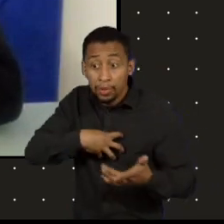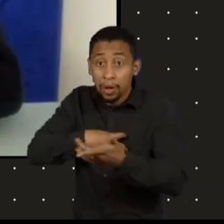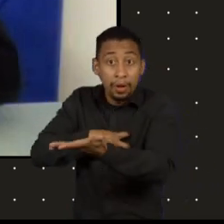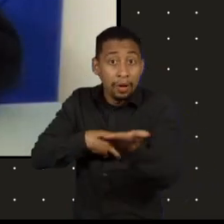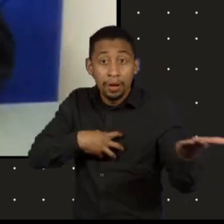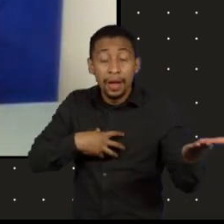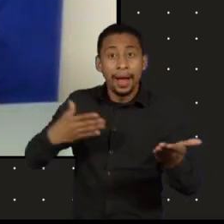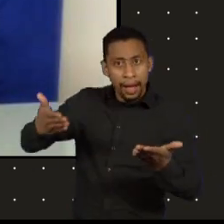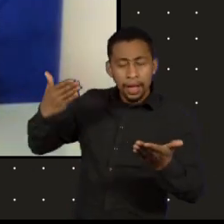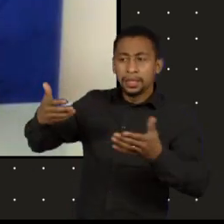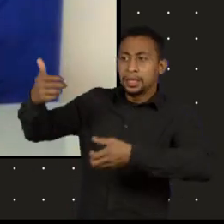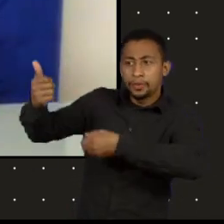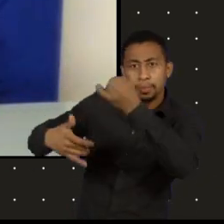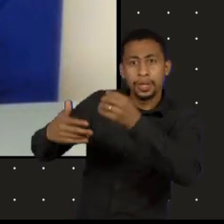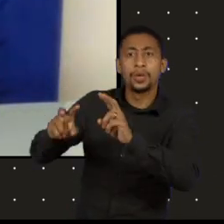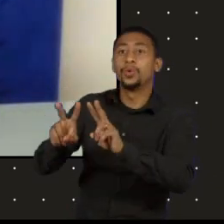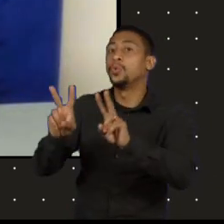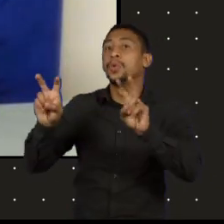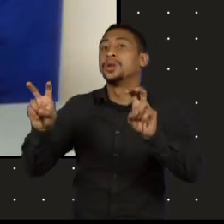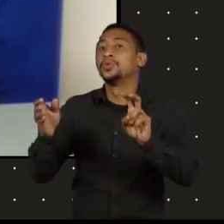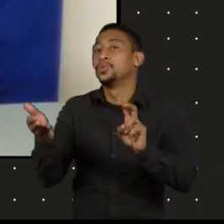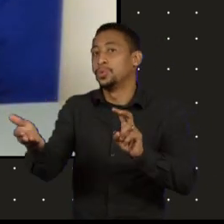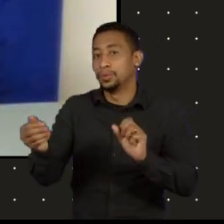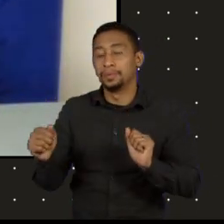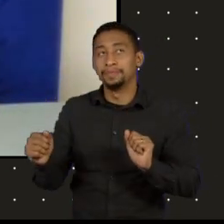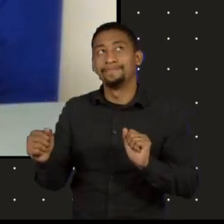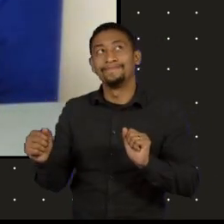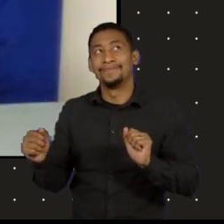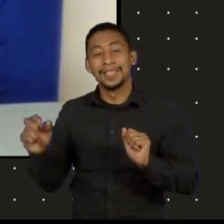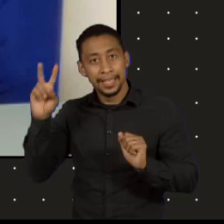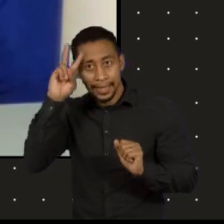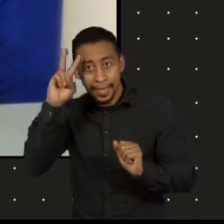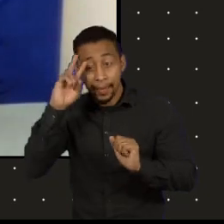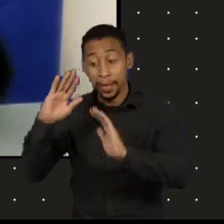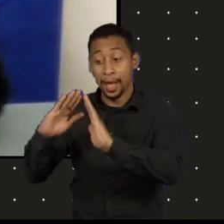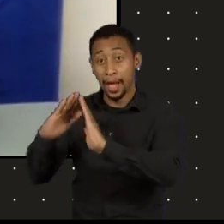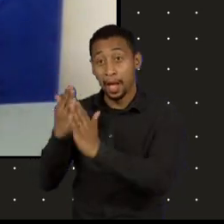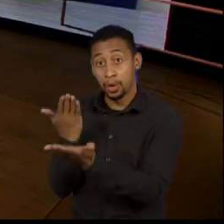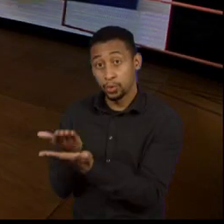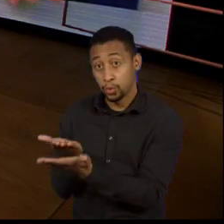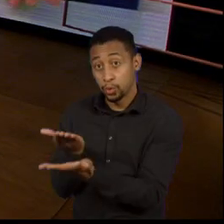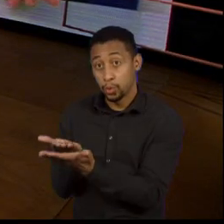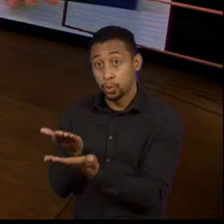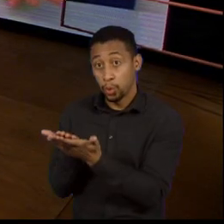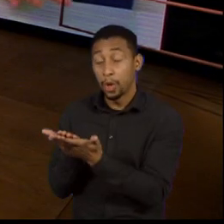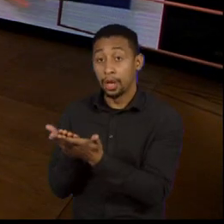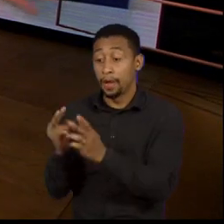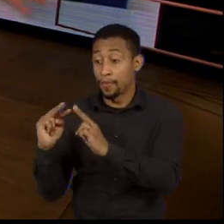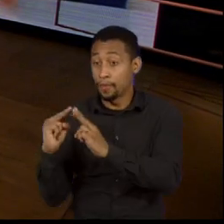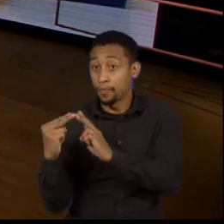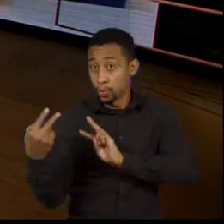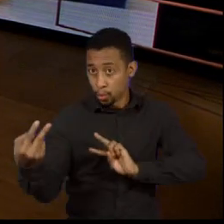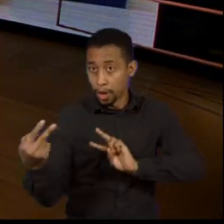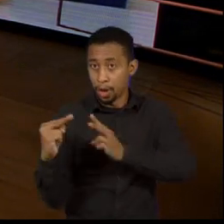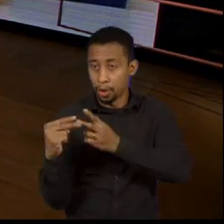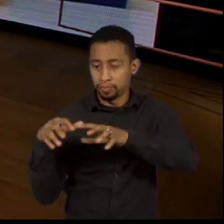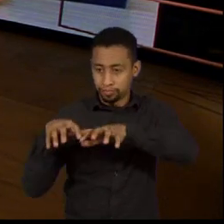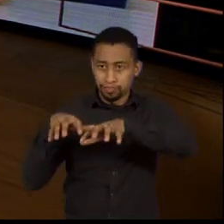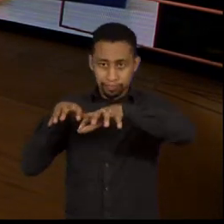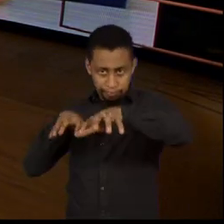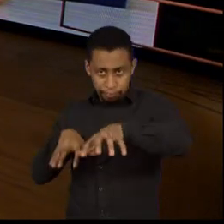Falava-se, né, levantou-se a questão da escola virtual, por exemplo, um dos